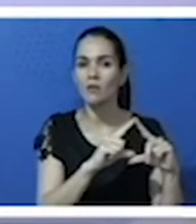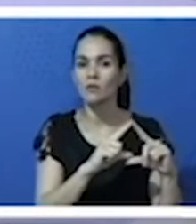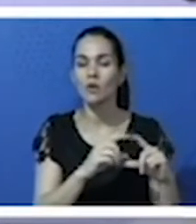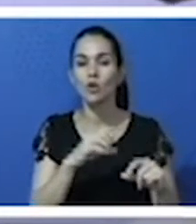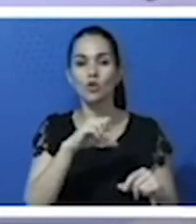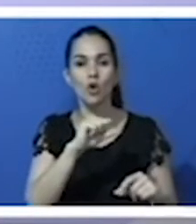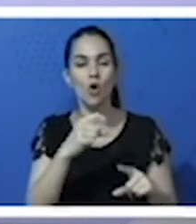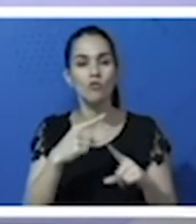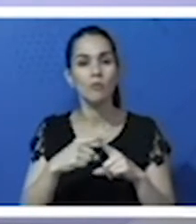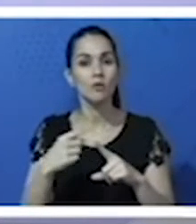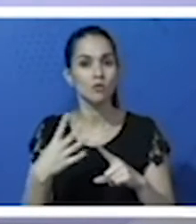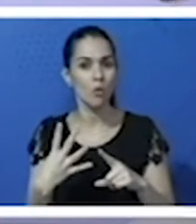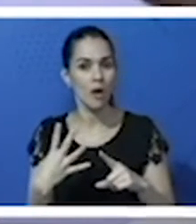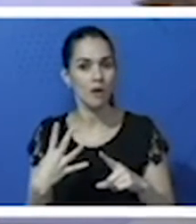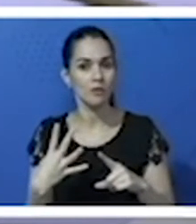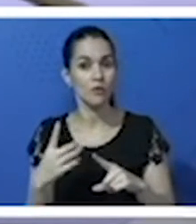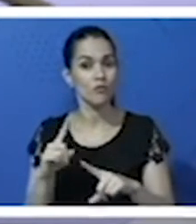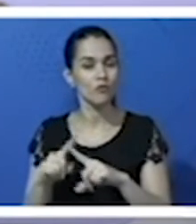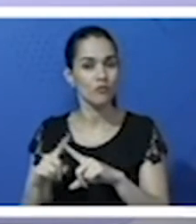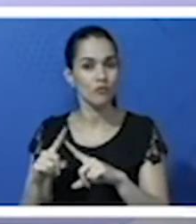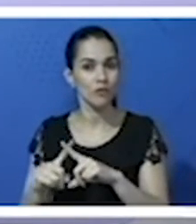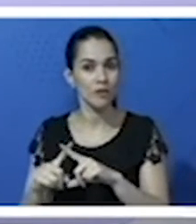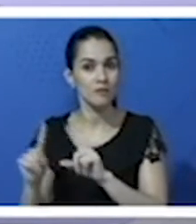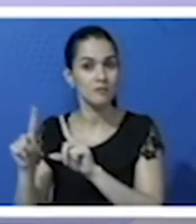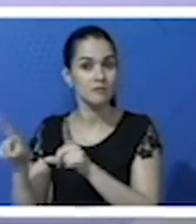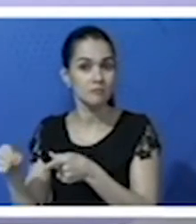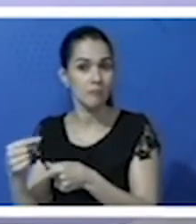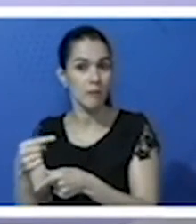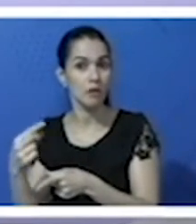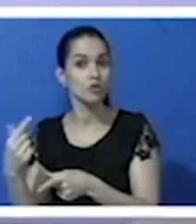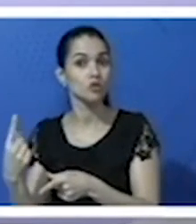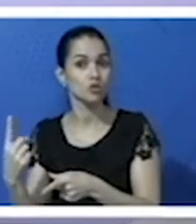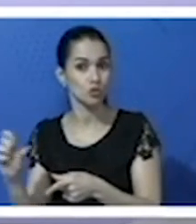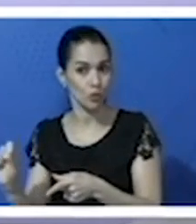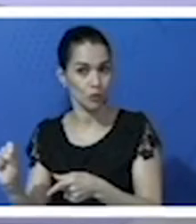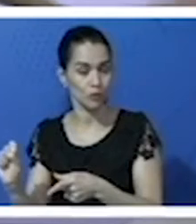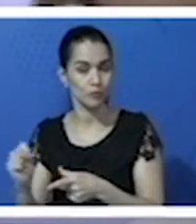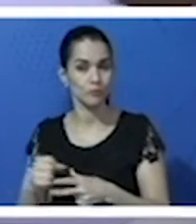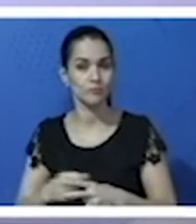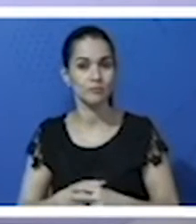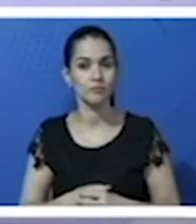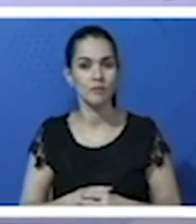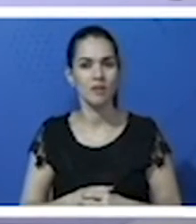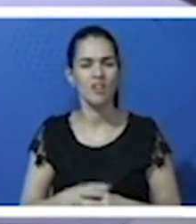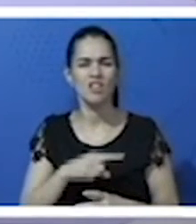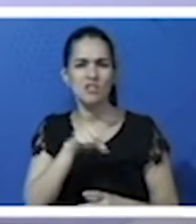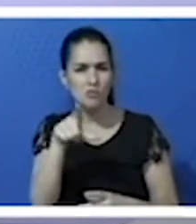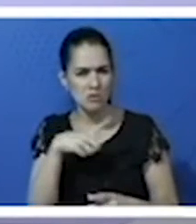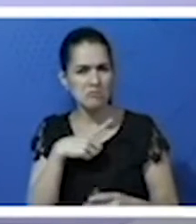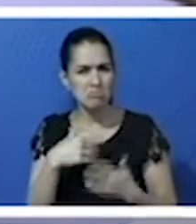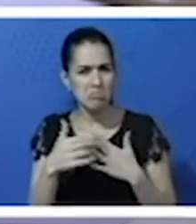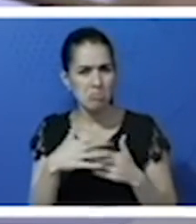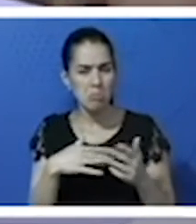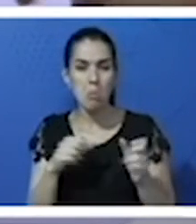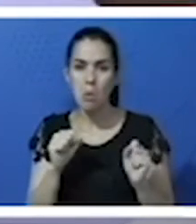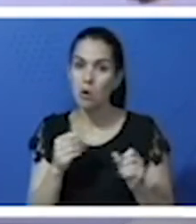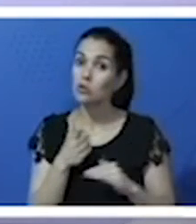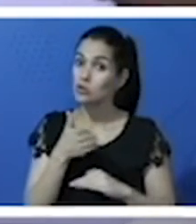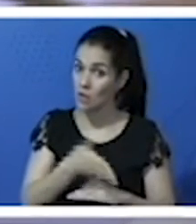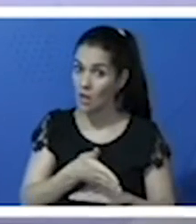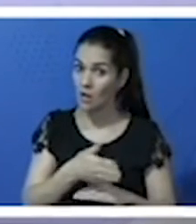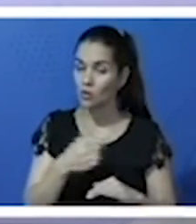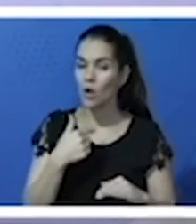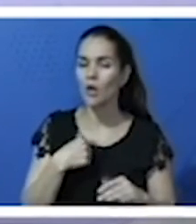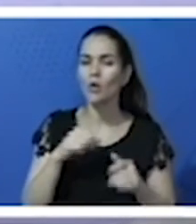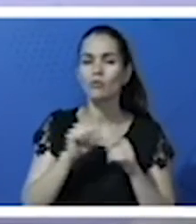Menos 4 vezes 1 dá menos 4 e eu copiei o menos 18. Para quem tem mais prática, pode fazer tudo direto, tá? Mas estou